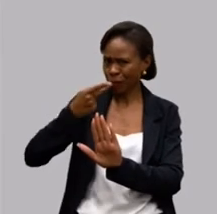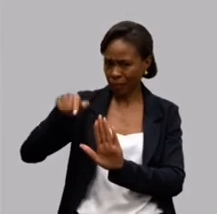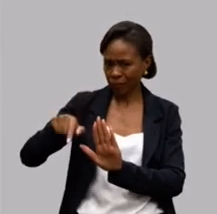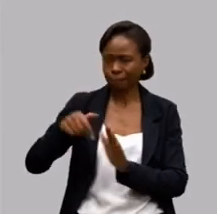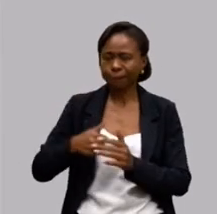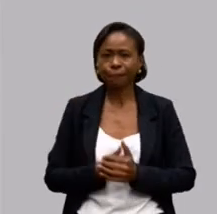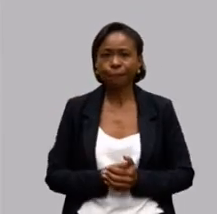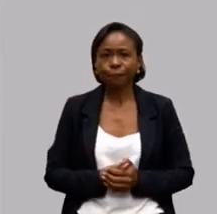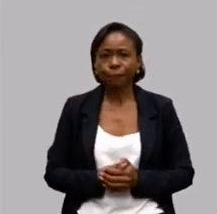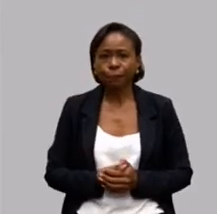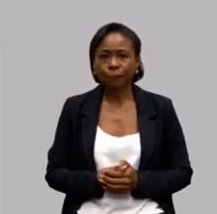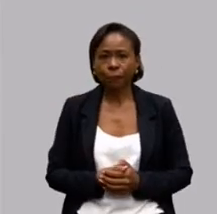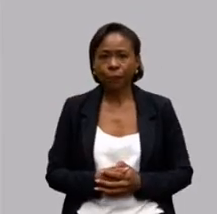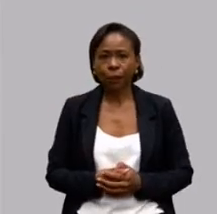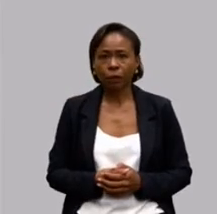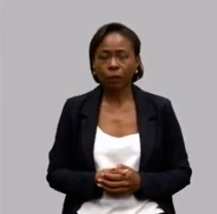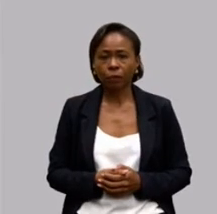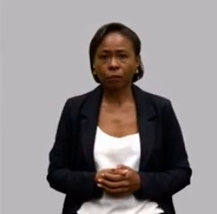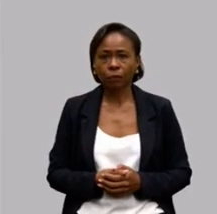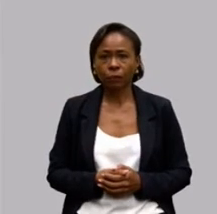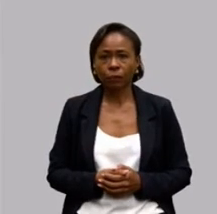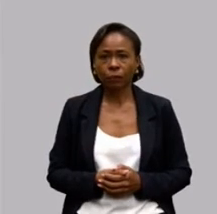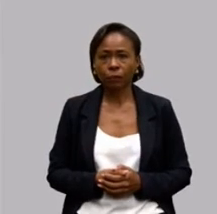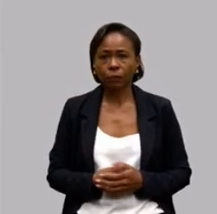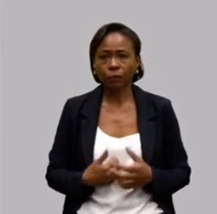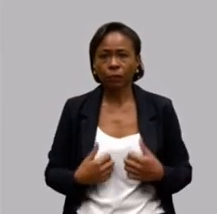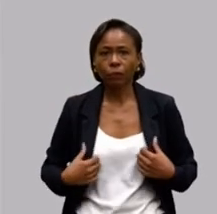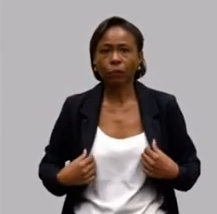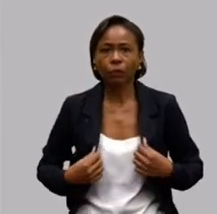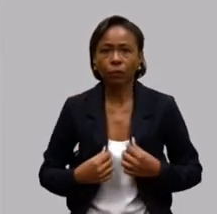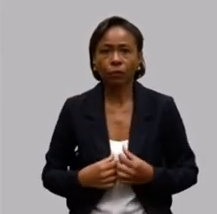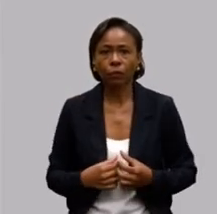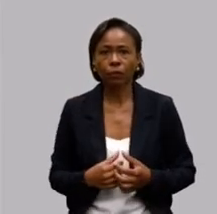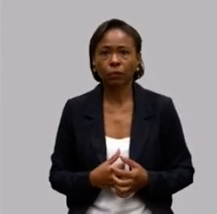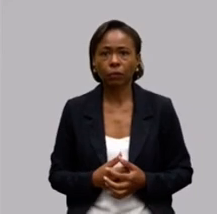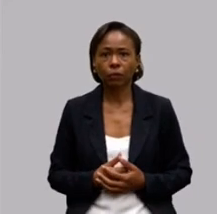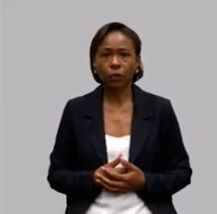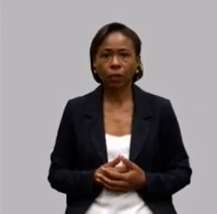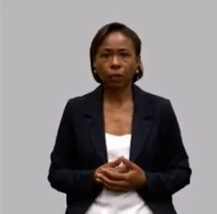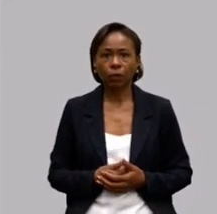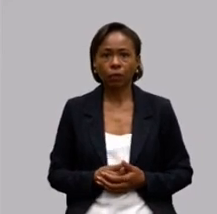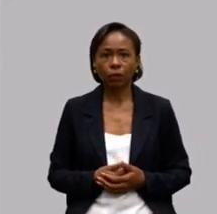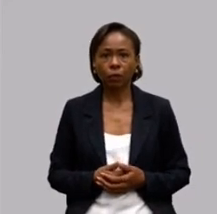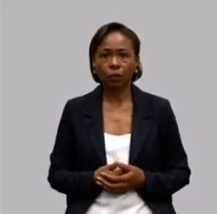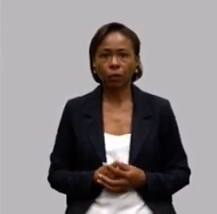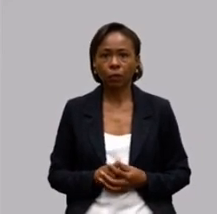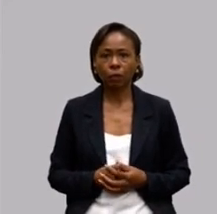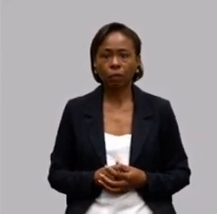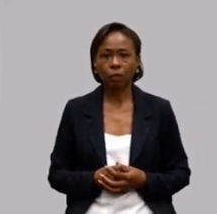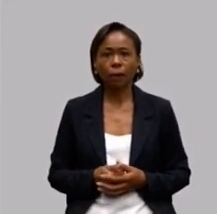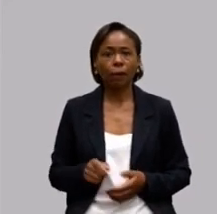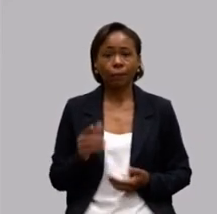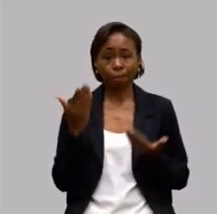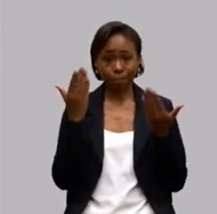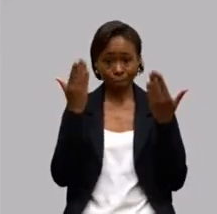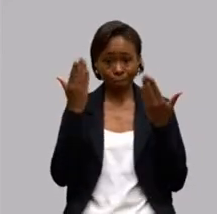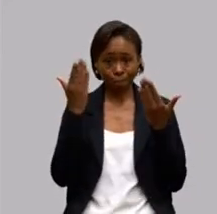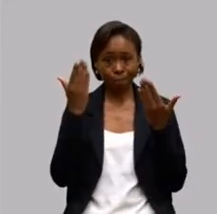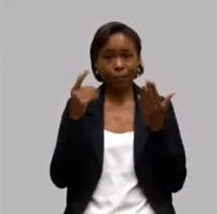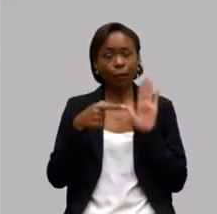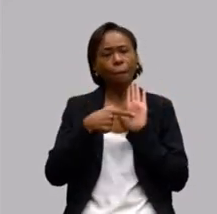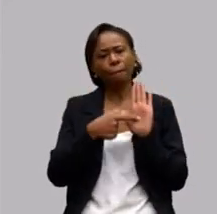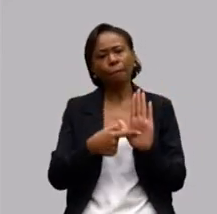avançar. Mais uma. Mais uma. Olhem só. Aqui está a grande